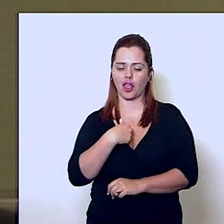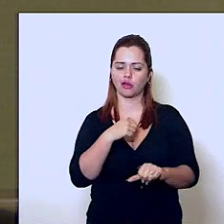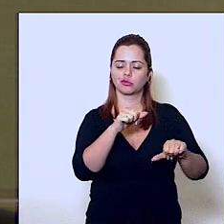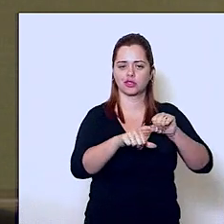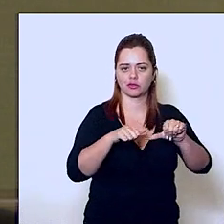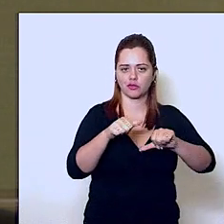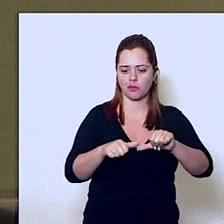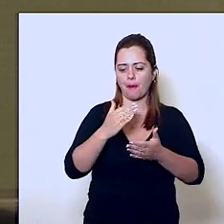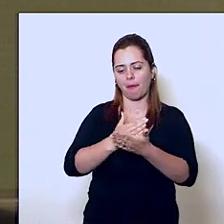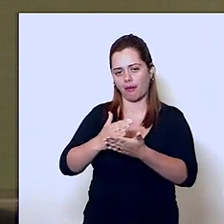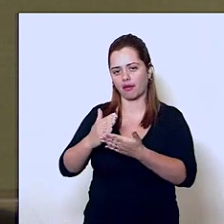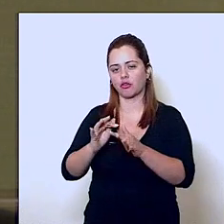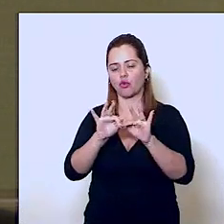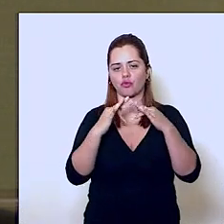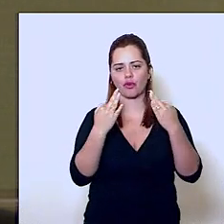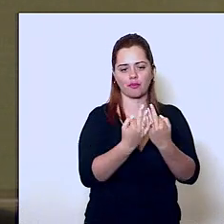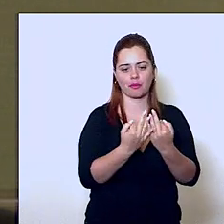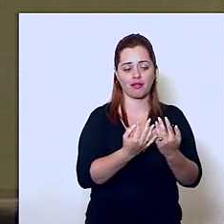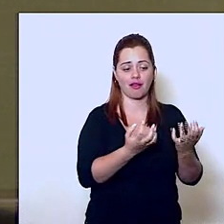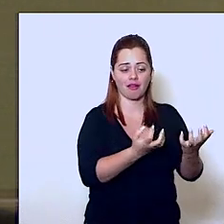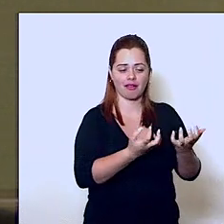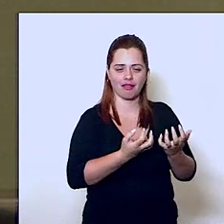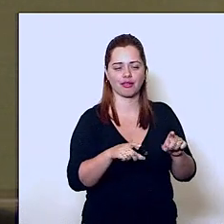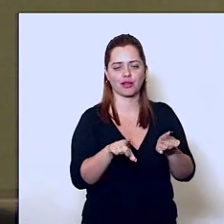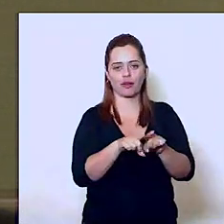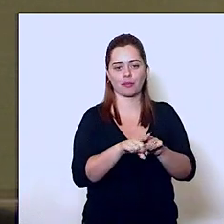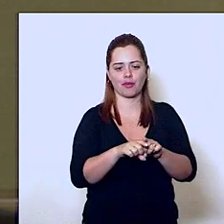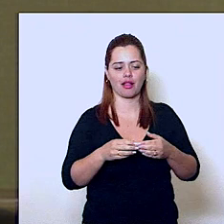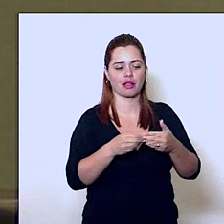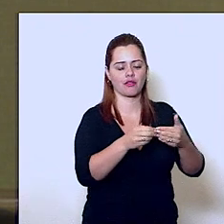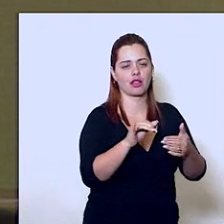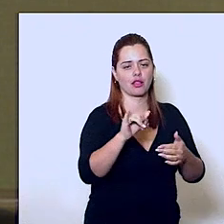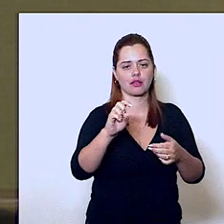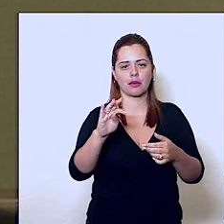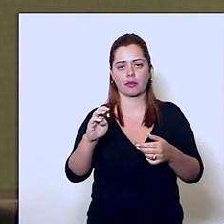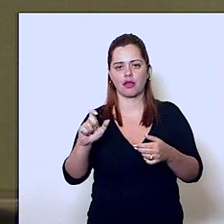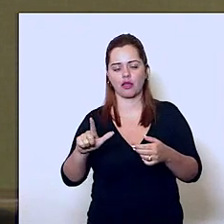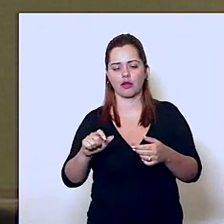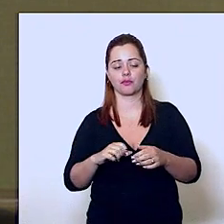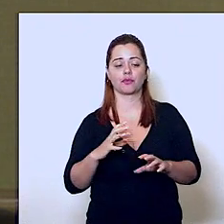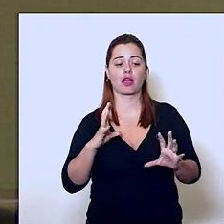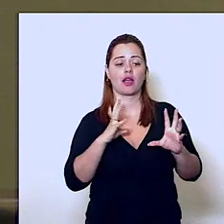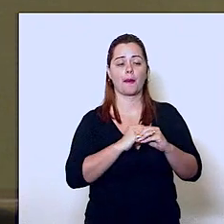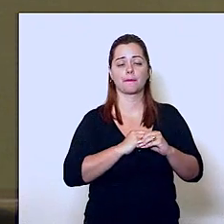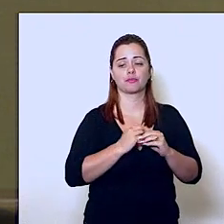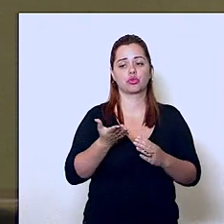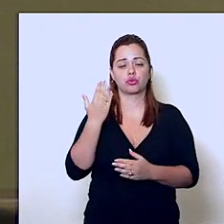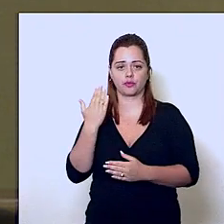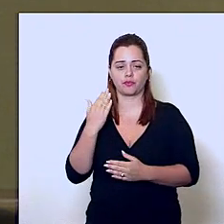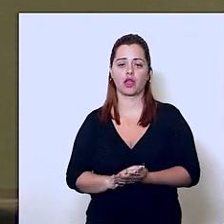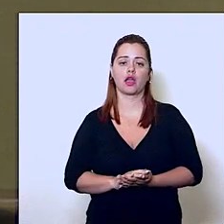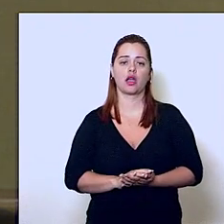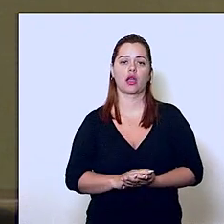pelo bem-querer, levado por Isabel, um afeto e um amor antigo. De maneira que eu queria dizer aos senhores do Itamaraty, que